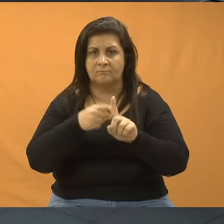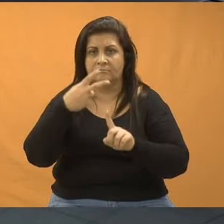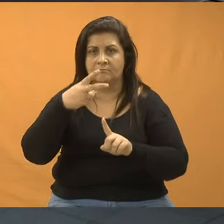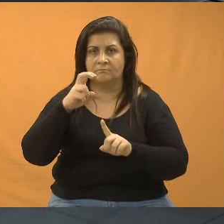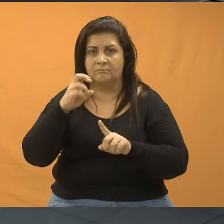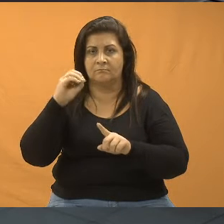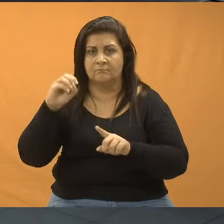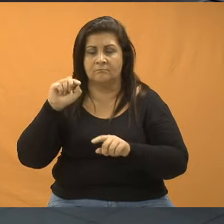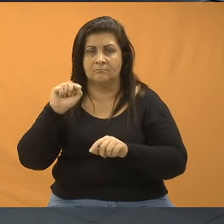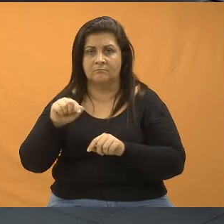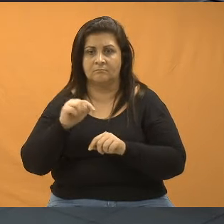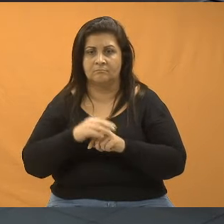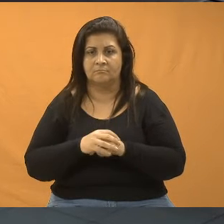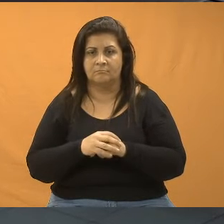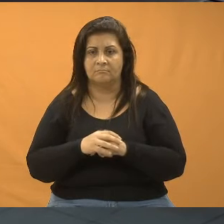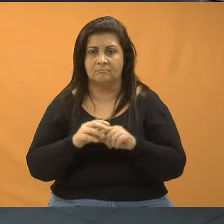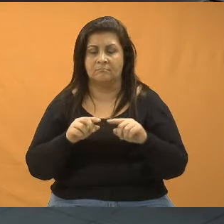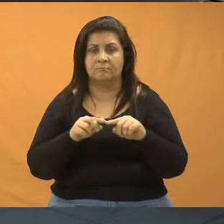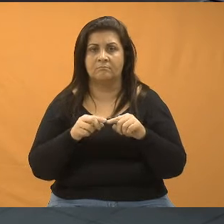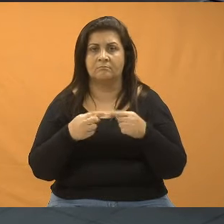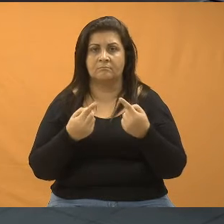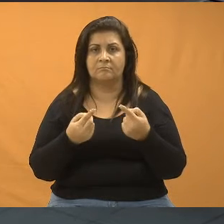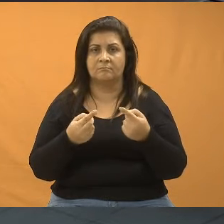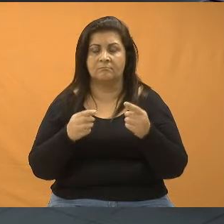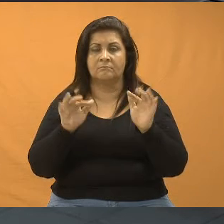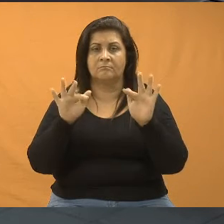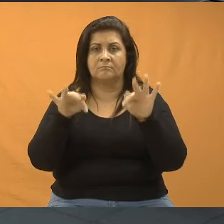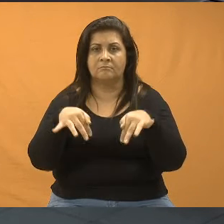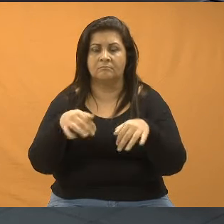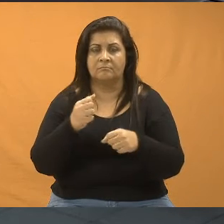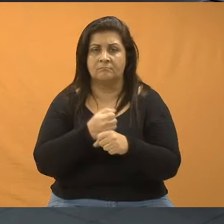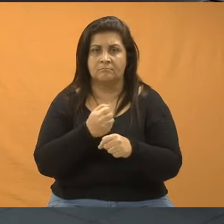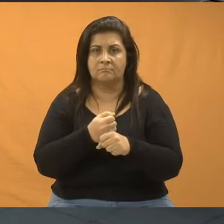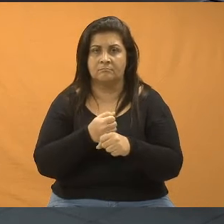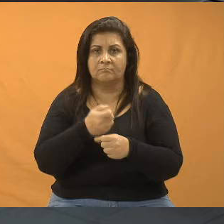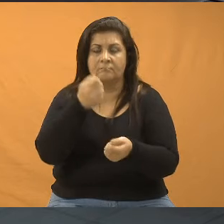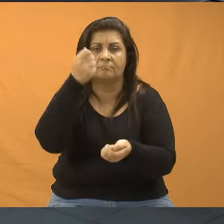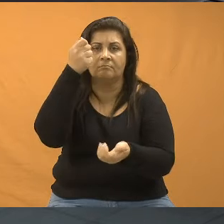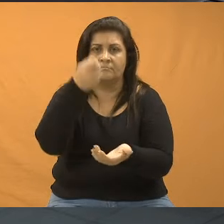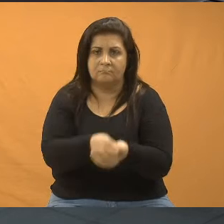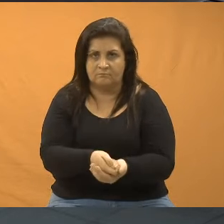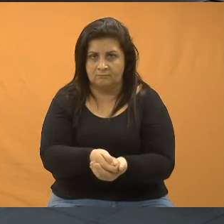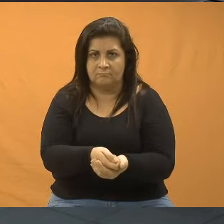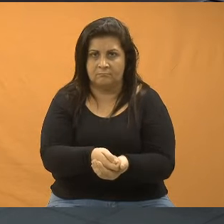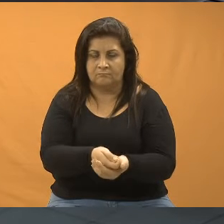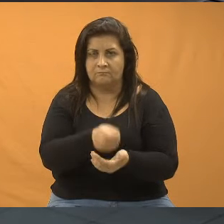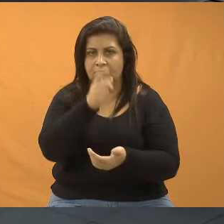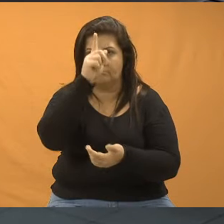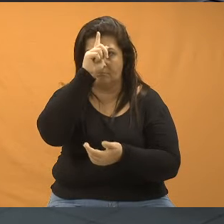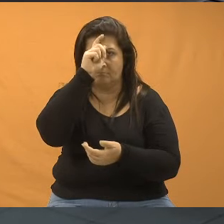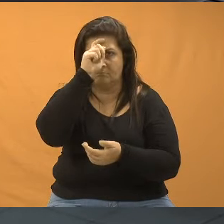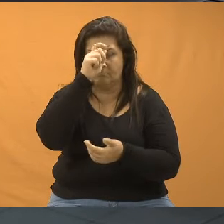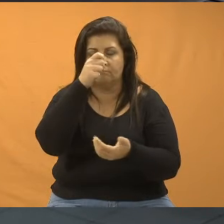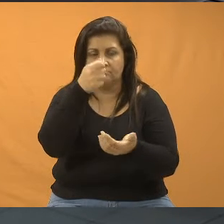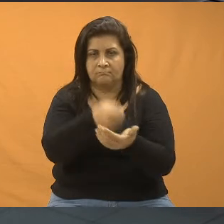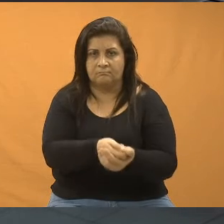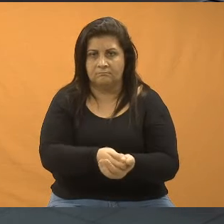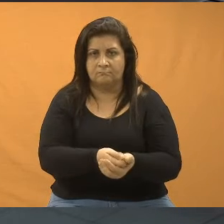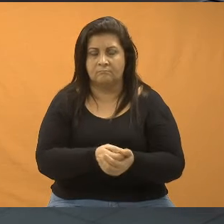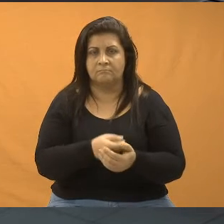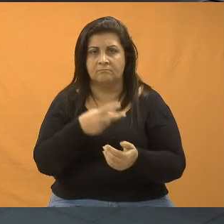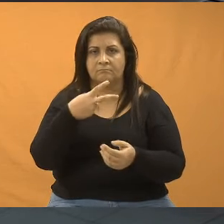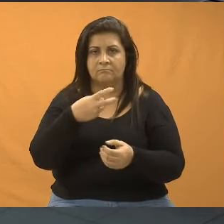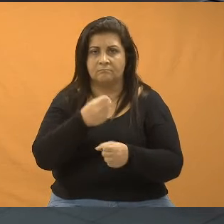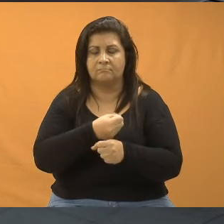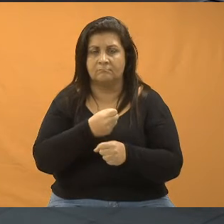mas todo ano, no final do ano, a gente faz um aporte grande na Santa Casa. Nos 2 últimos anos, principalmente